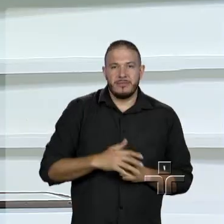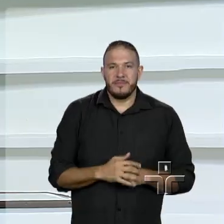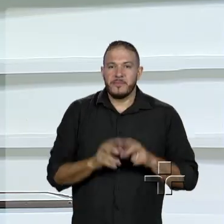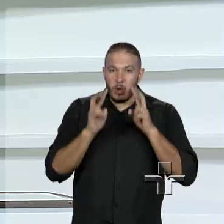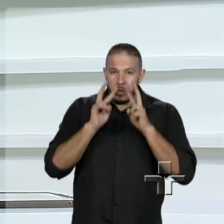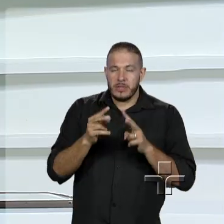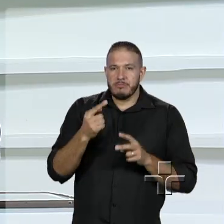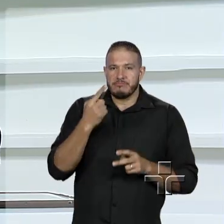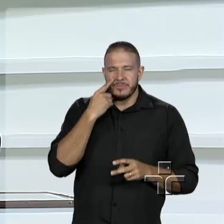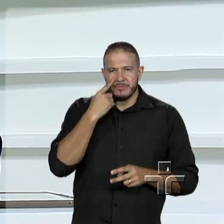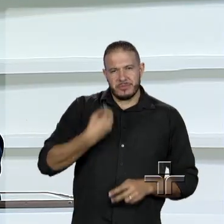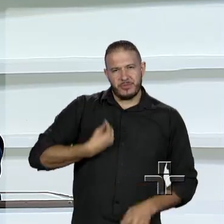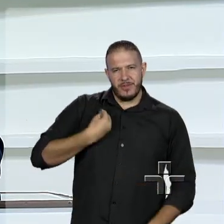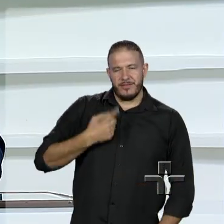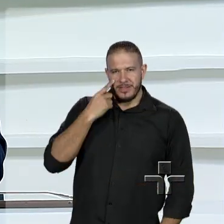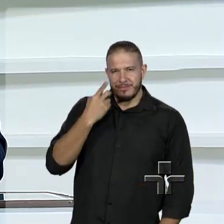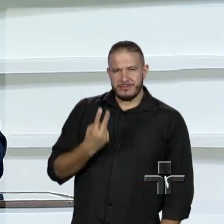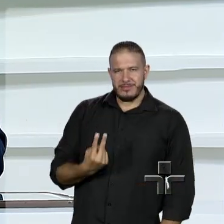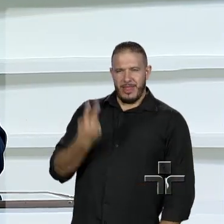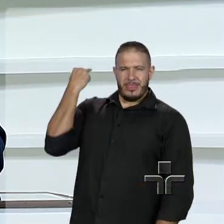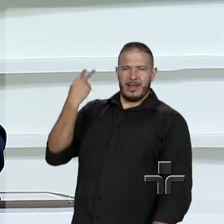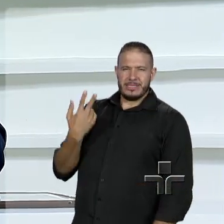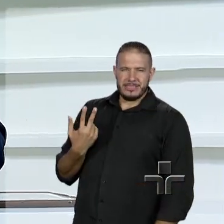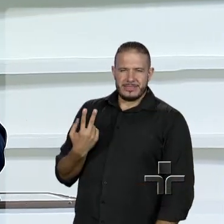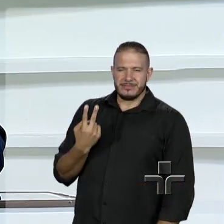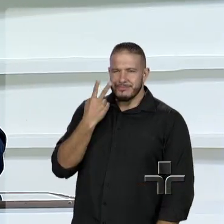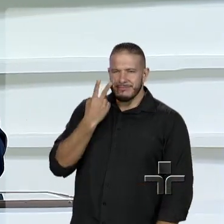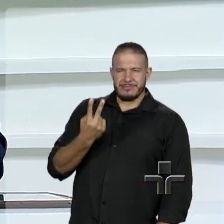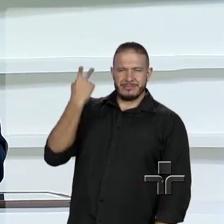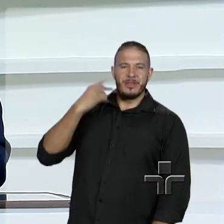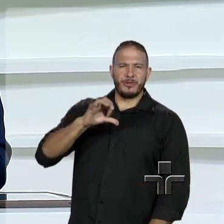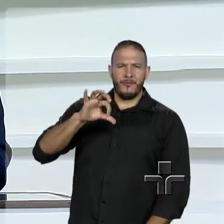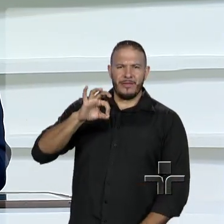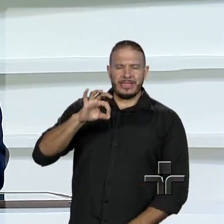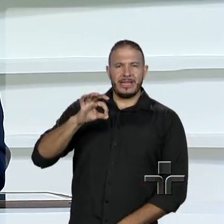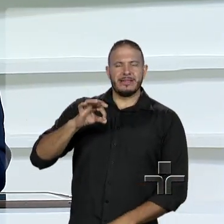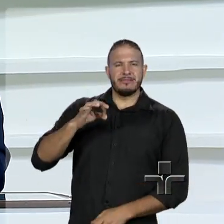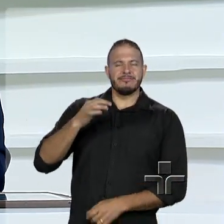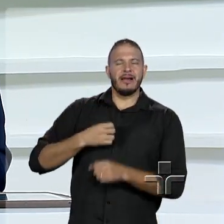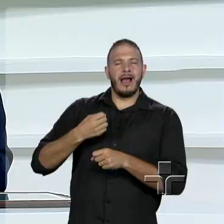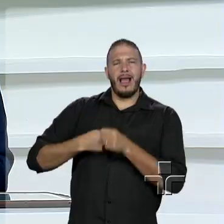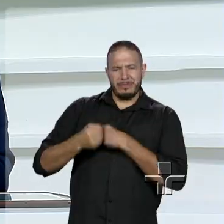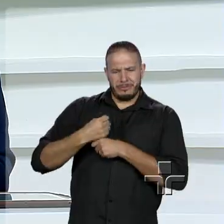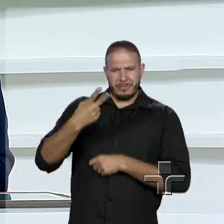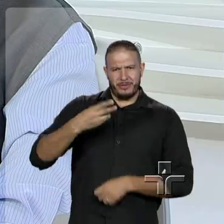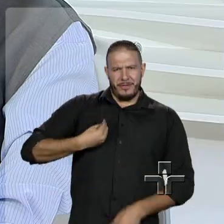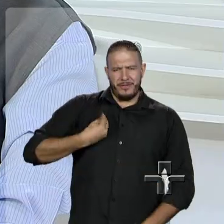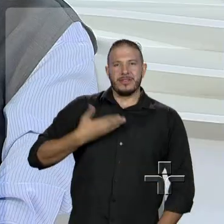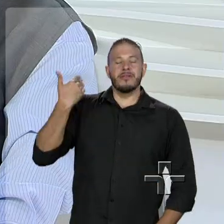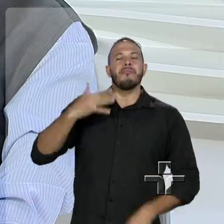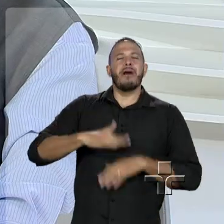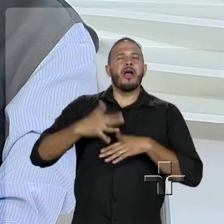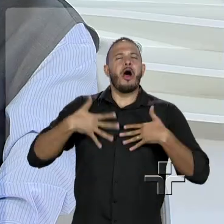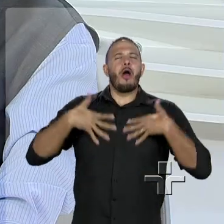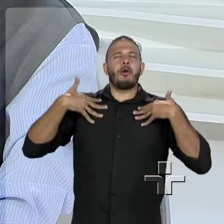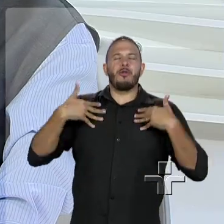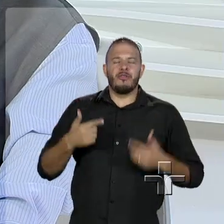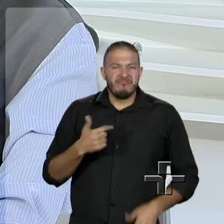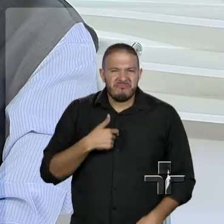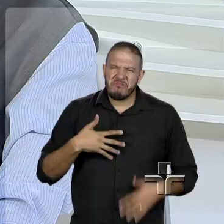para trás, um farol voltado para trás por esses 90 anos, qual o seu maior orgulho? Não tenho orgulho